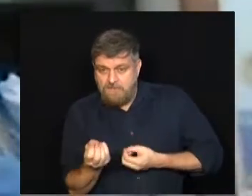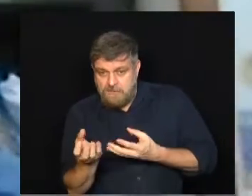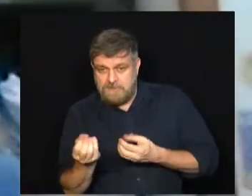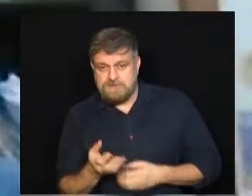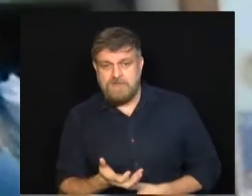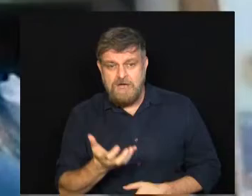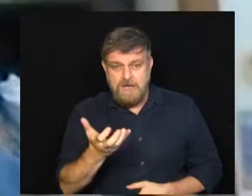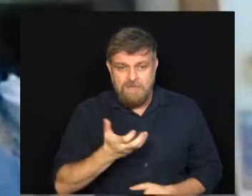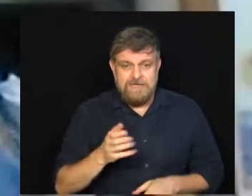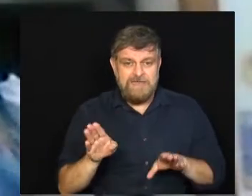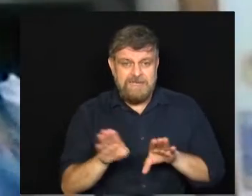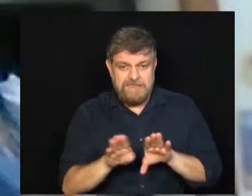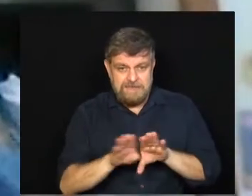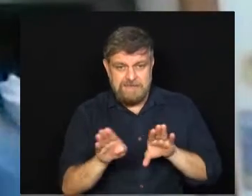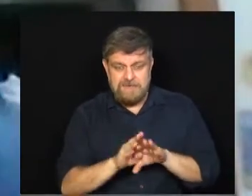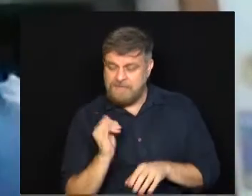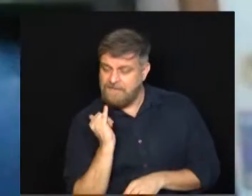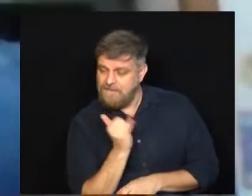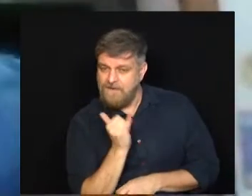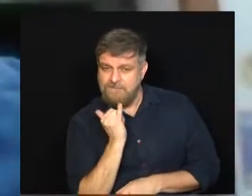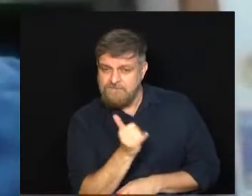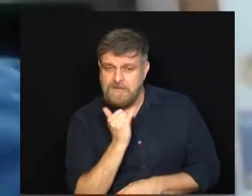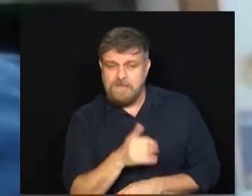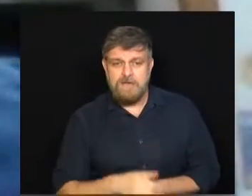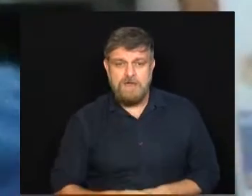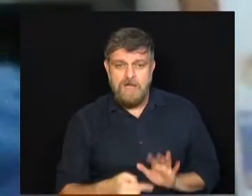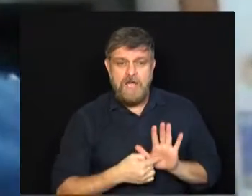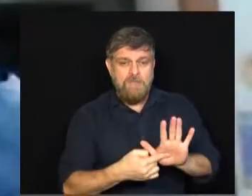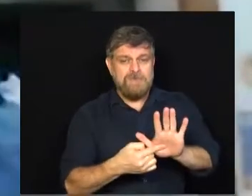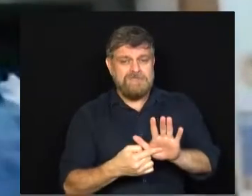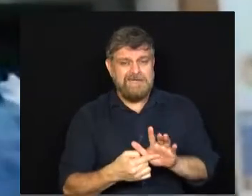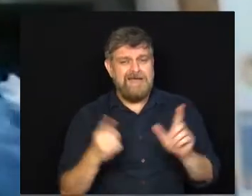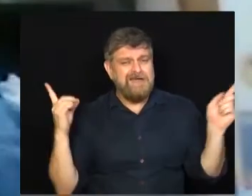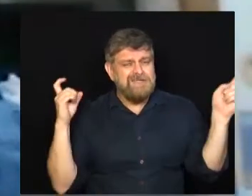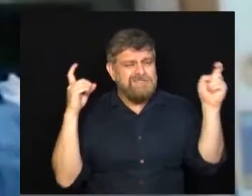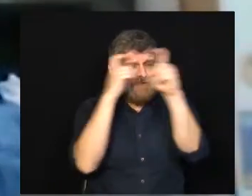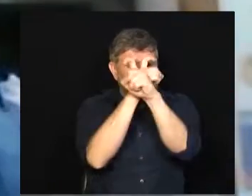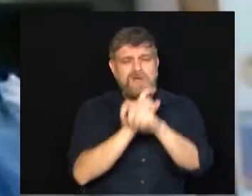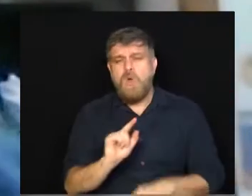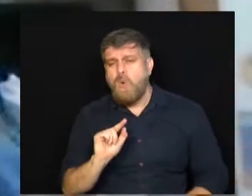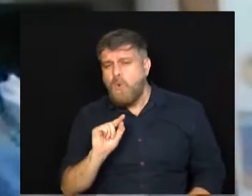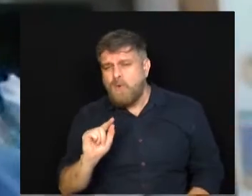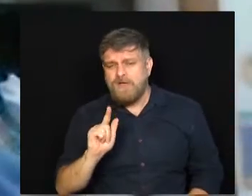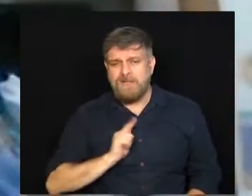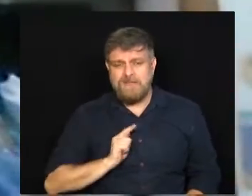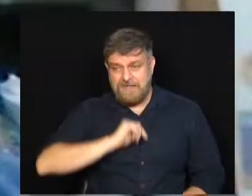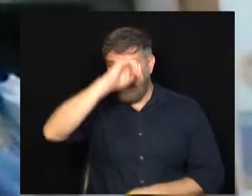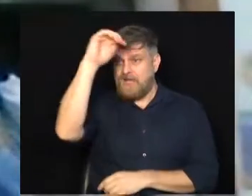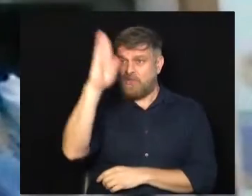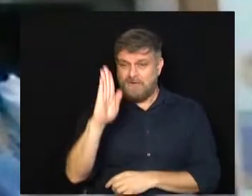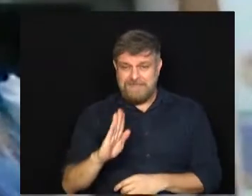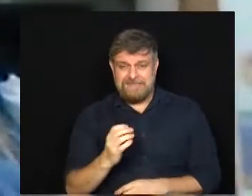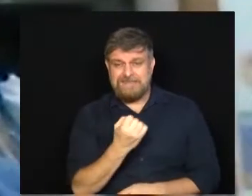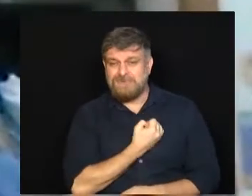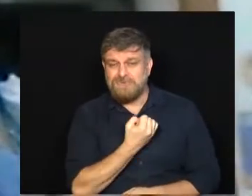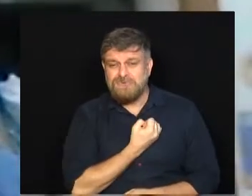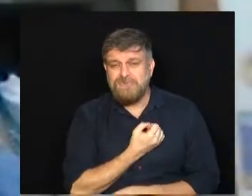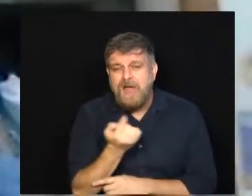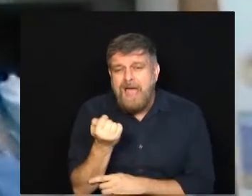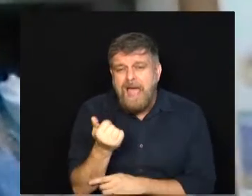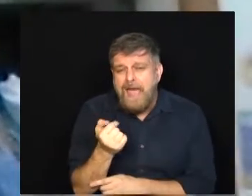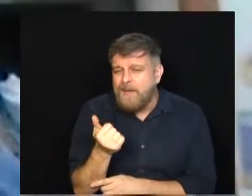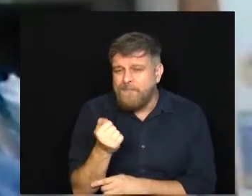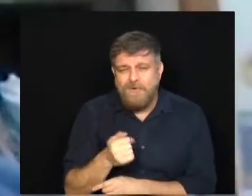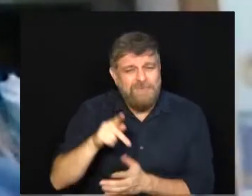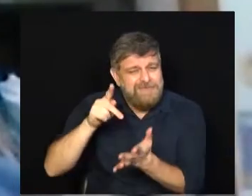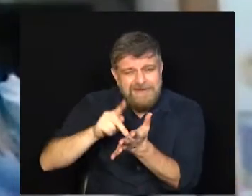recomendar, falar em relação a isso, e acrescentar uma dificuldade que nós temos. Os dados no Brasil, muitas vezes, são subnotificados.